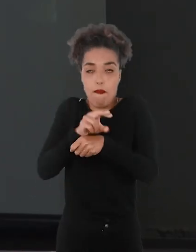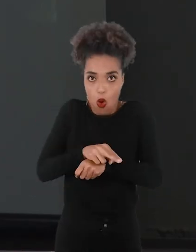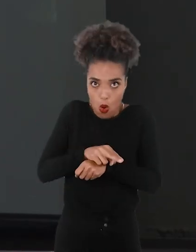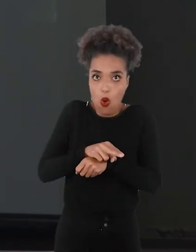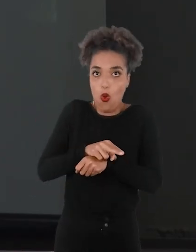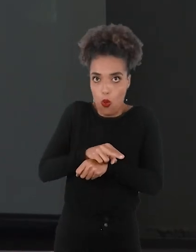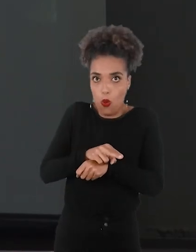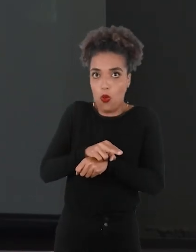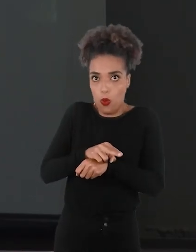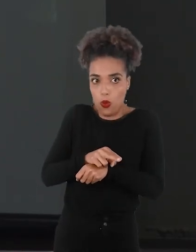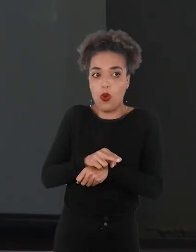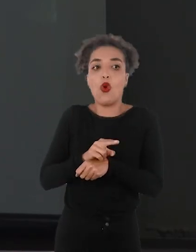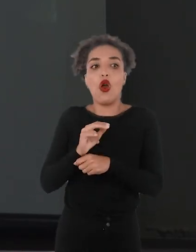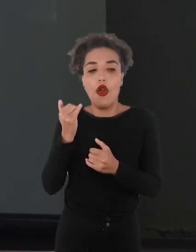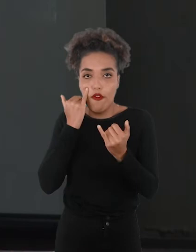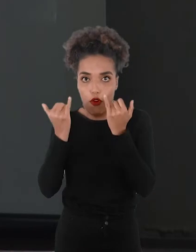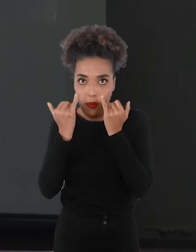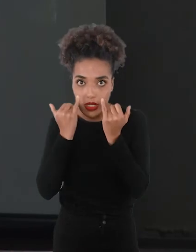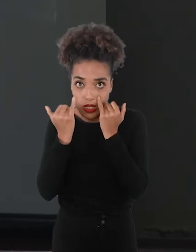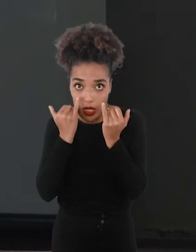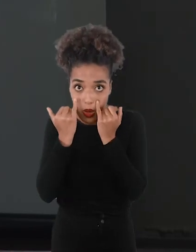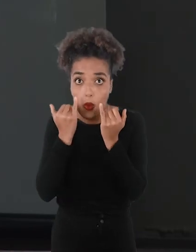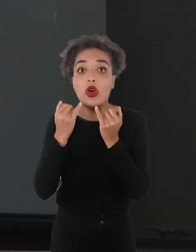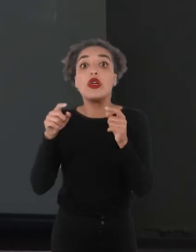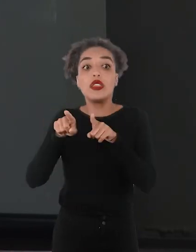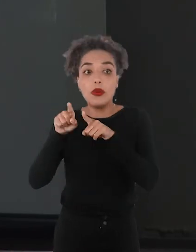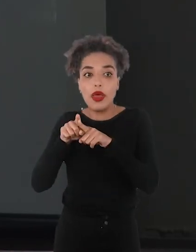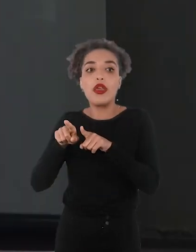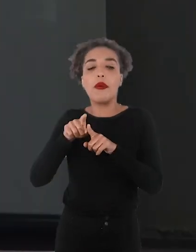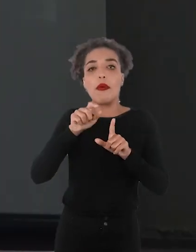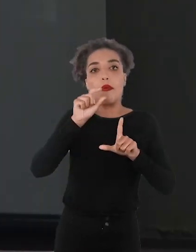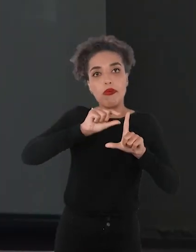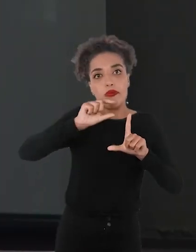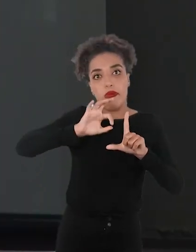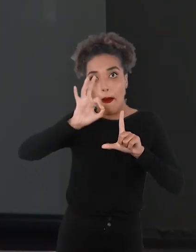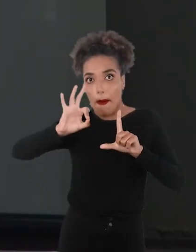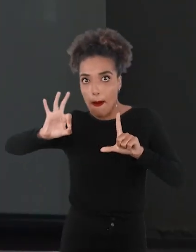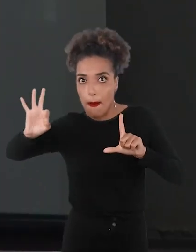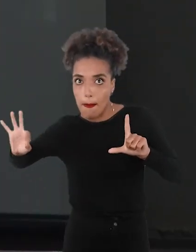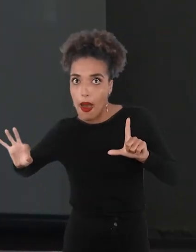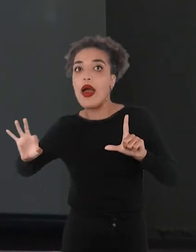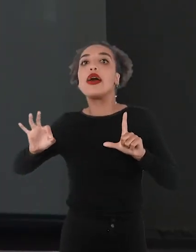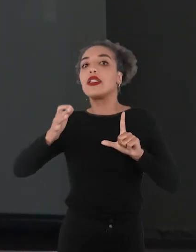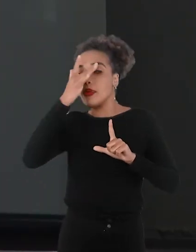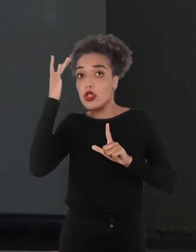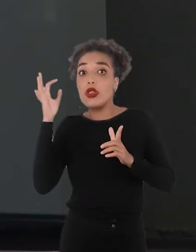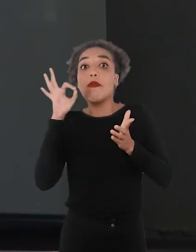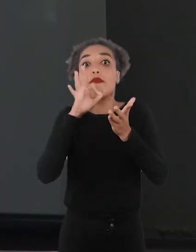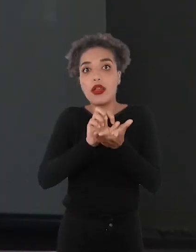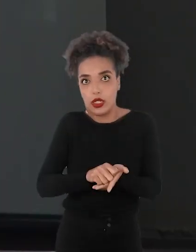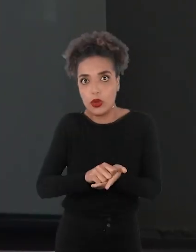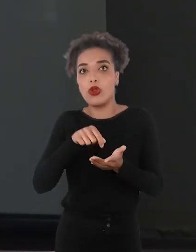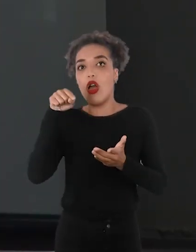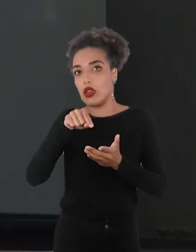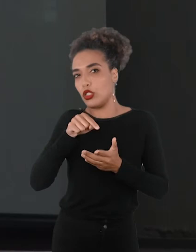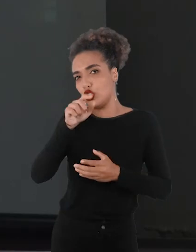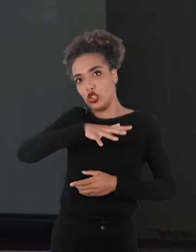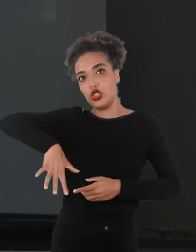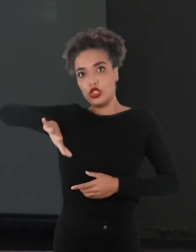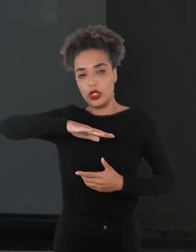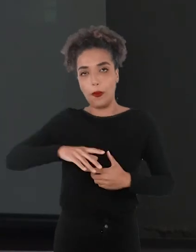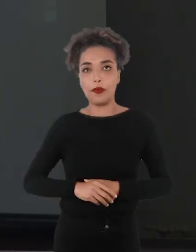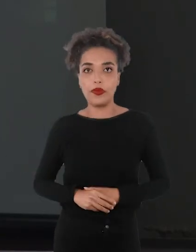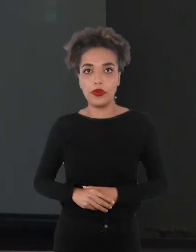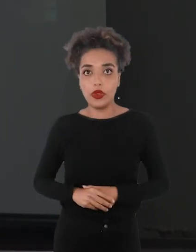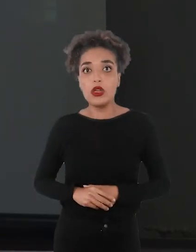também das matrículas de uma forma geral. Houve, de fato, desde o ano de